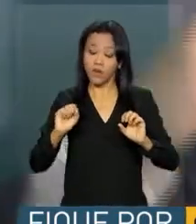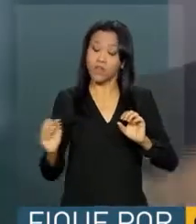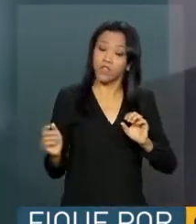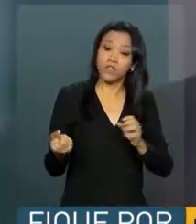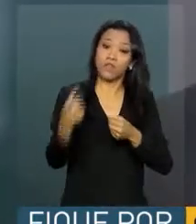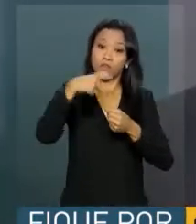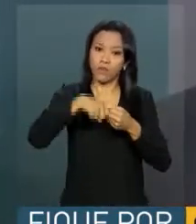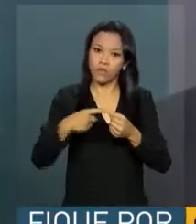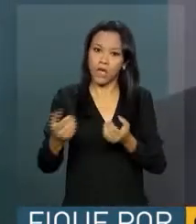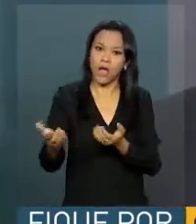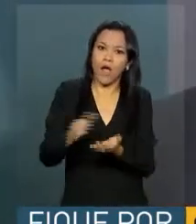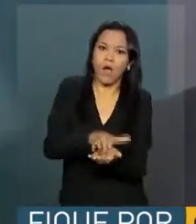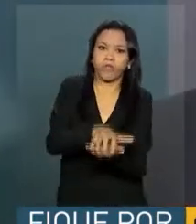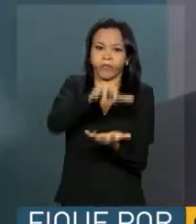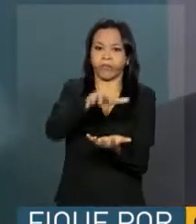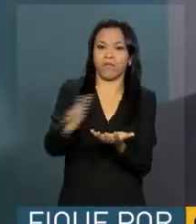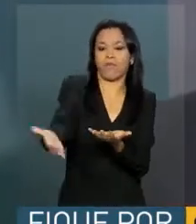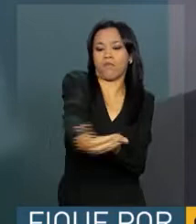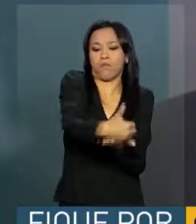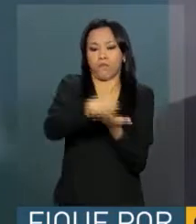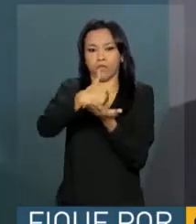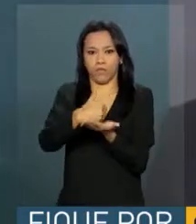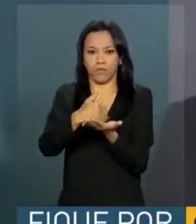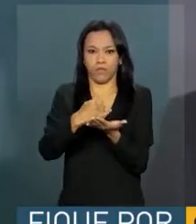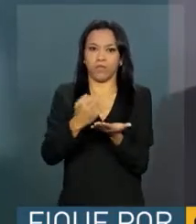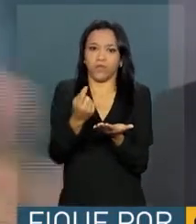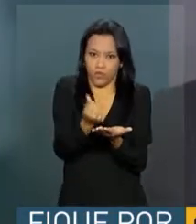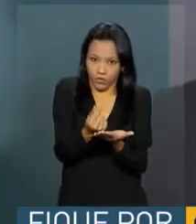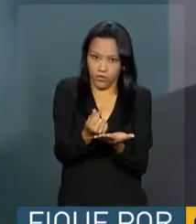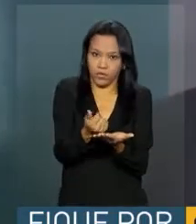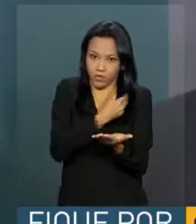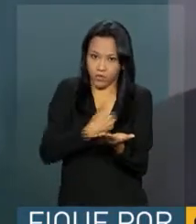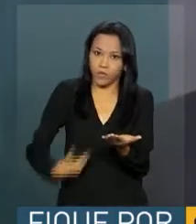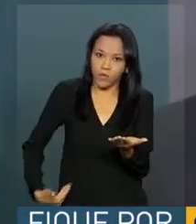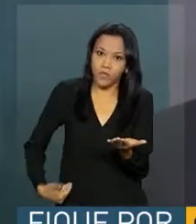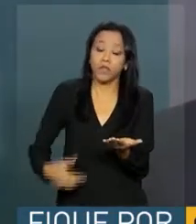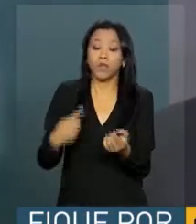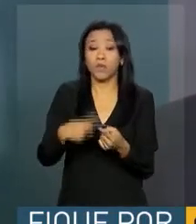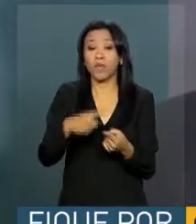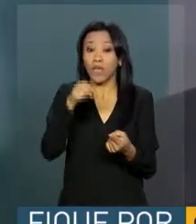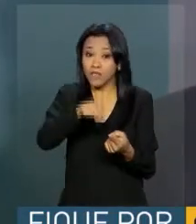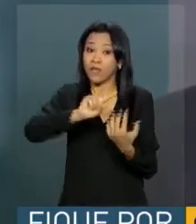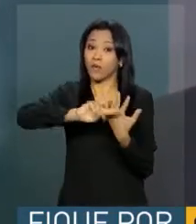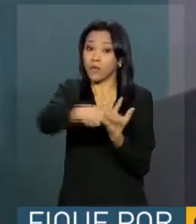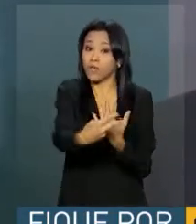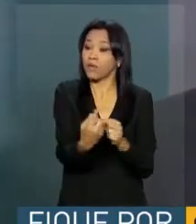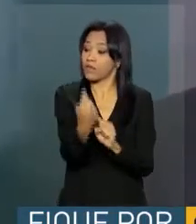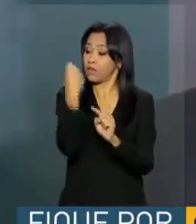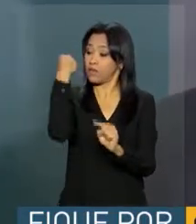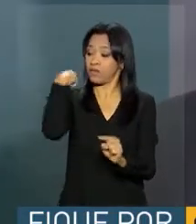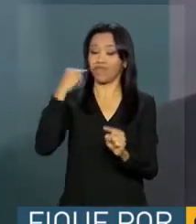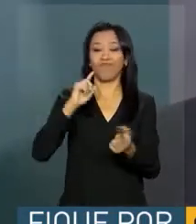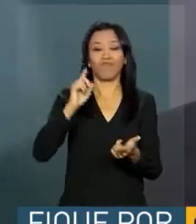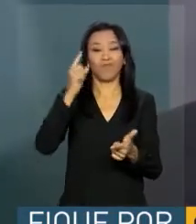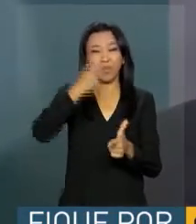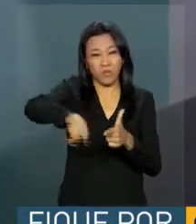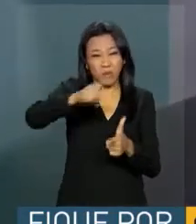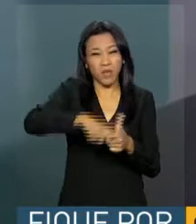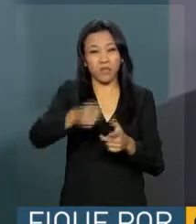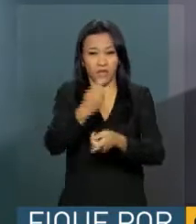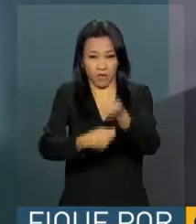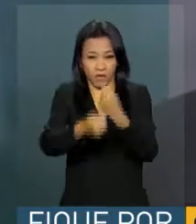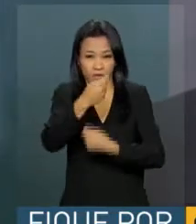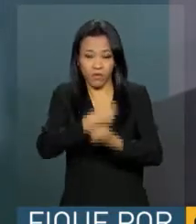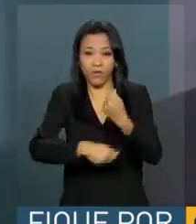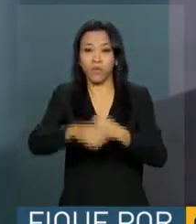mais importante na queda da arrecadação, foi exatamente o resultado da recessão dos últimos anos. Né? Agora,